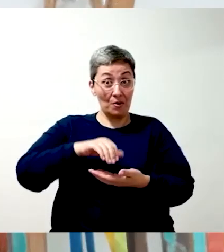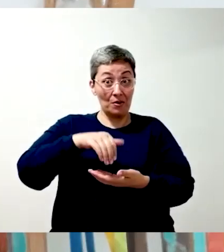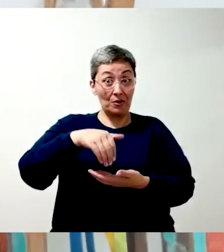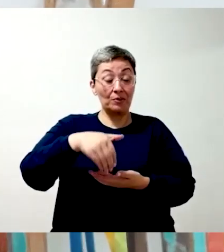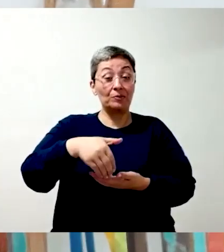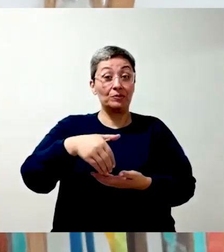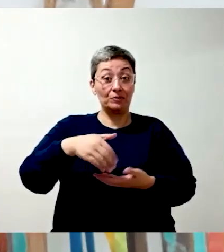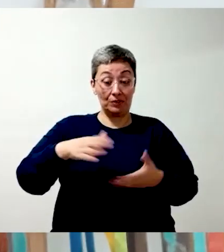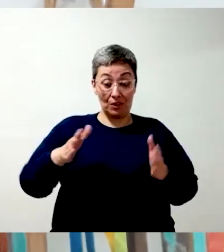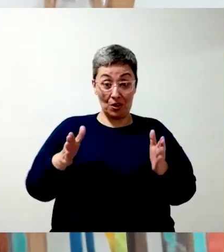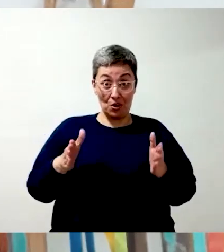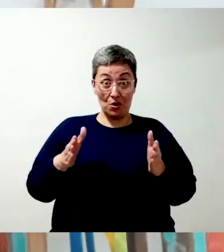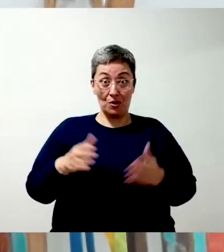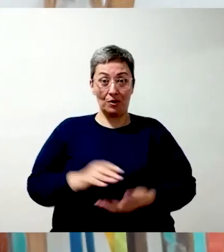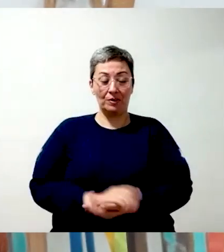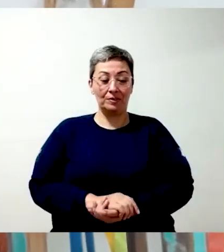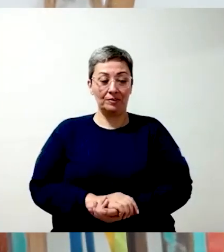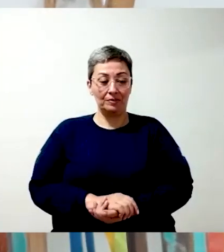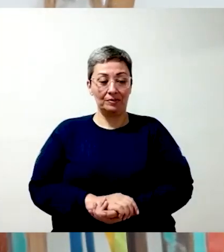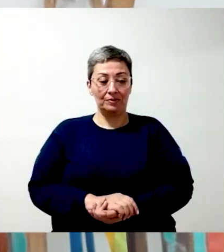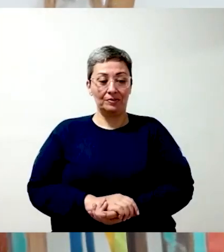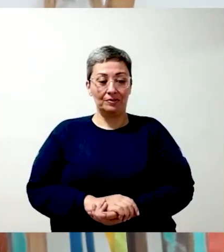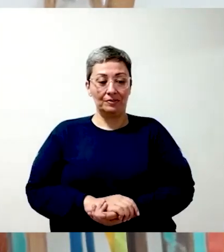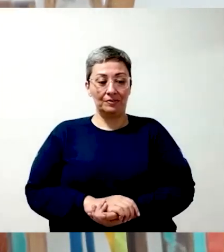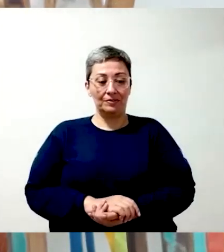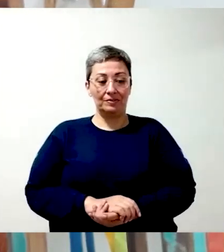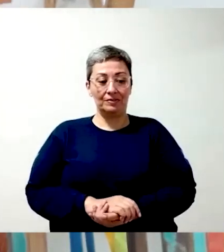nosso baúzão!